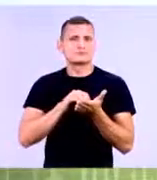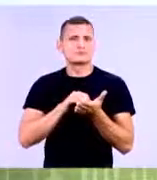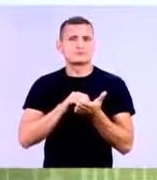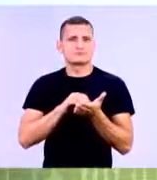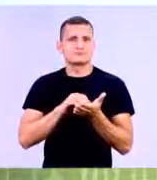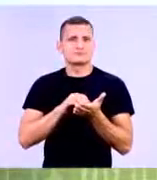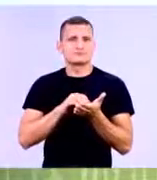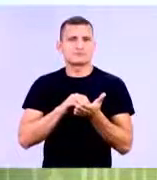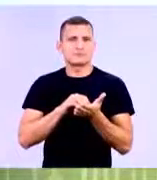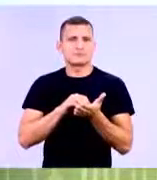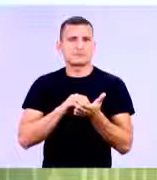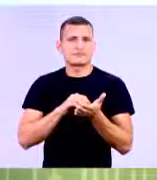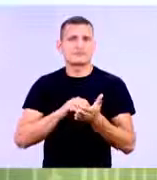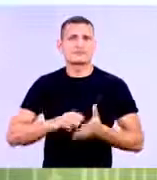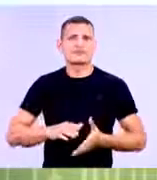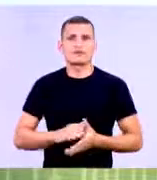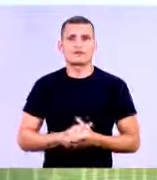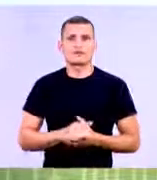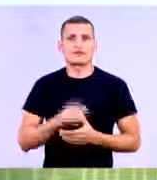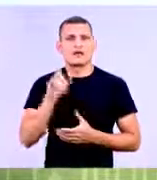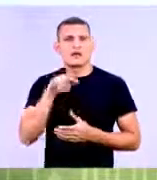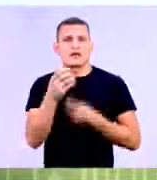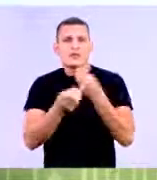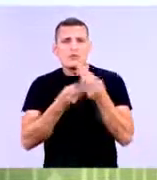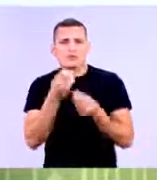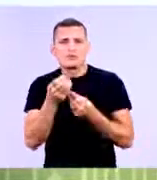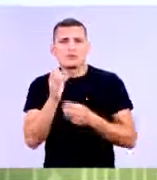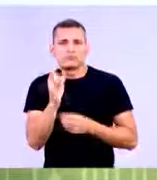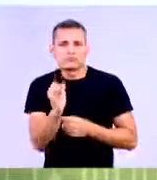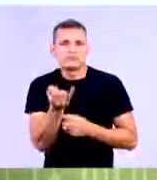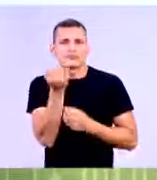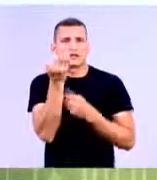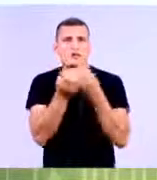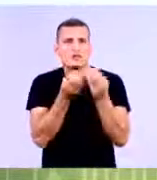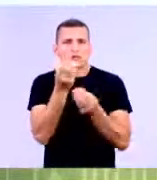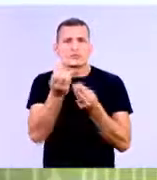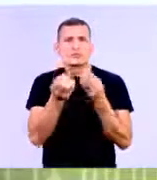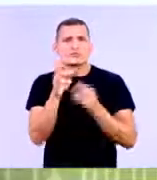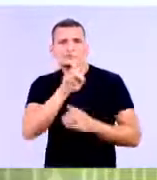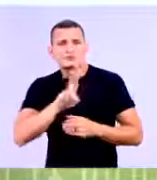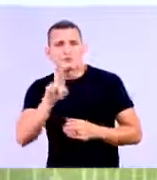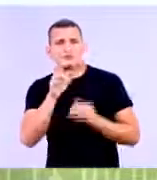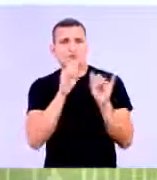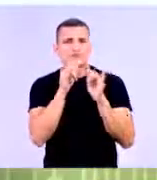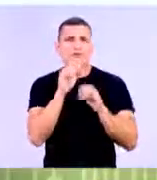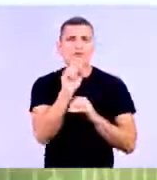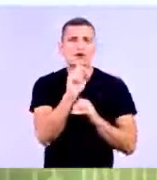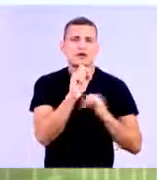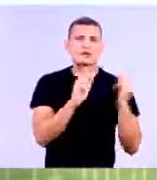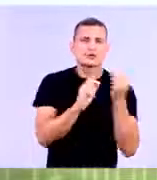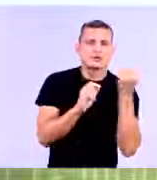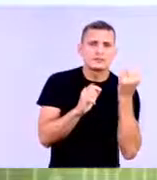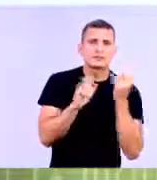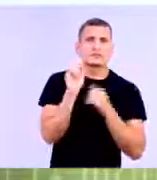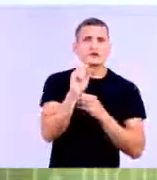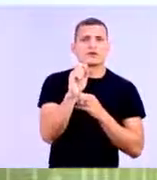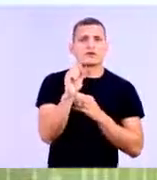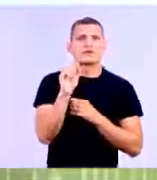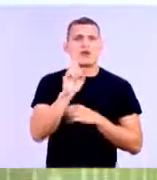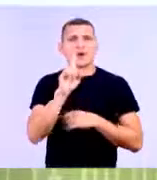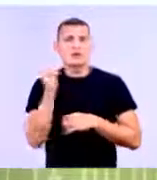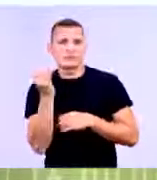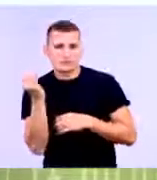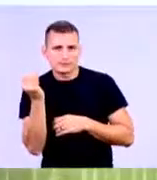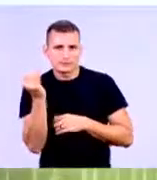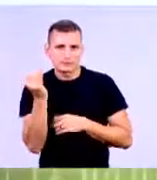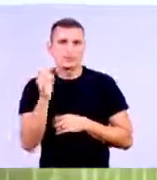a questão da filtragem dessas informações, o que serve e o que não serve, o que é útil naquele momento e o